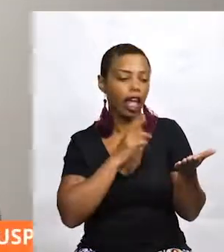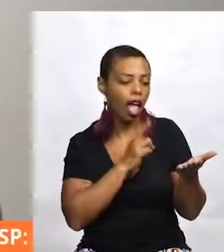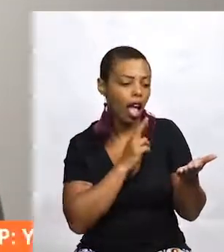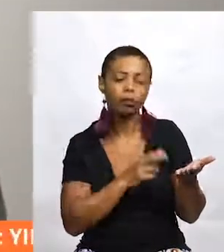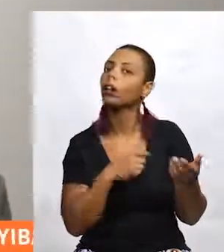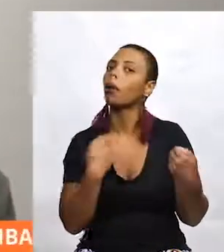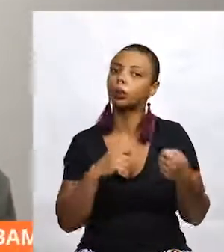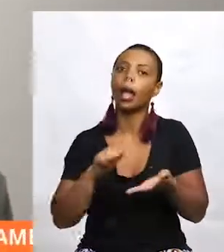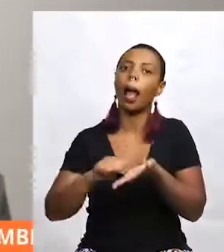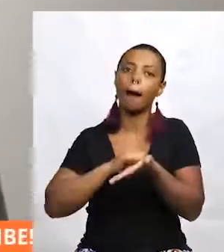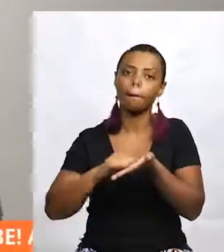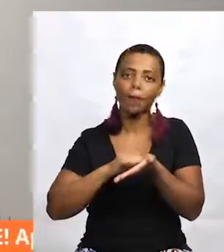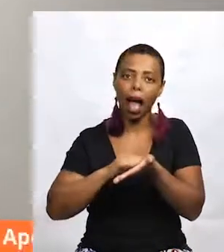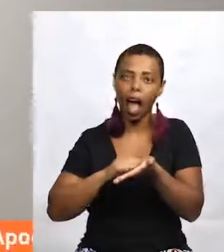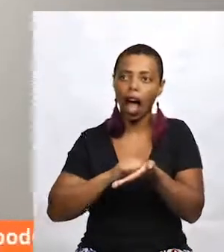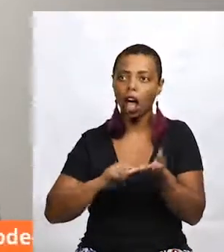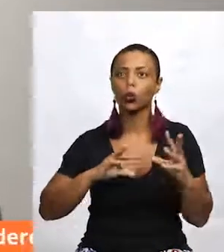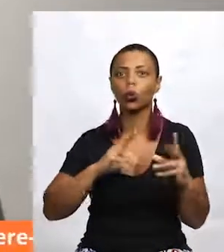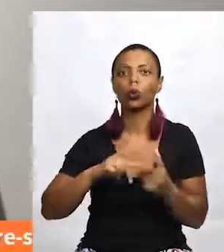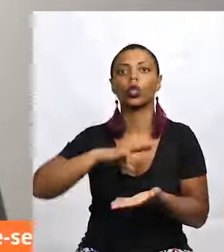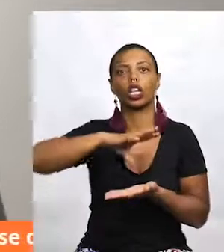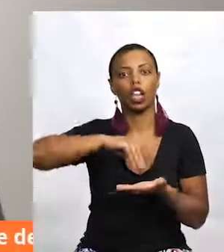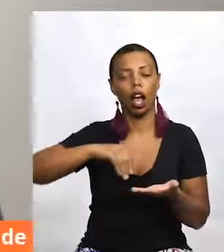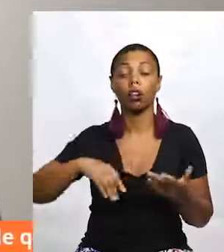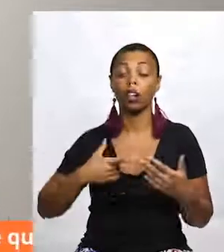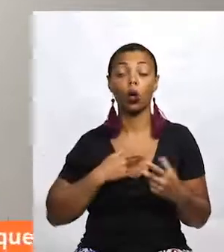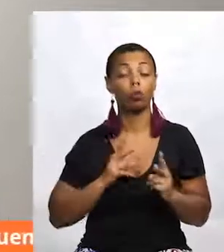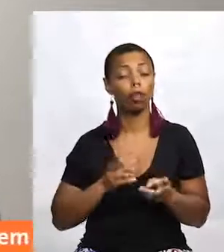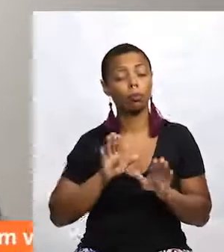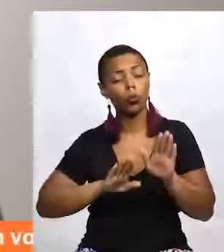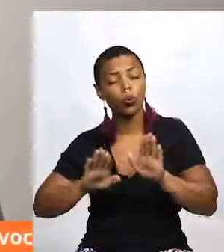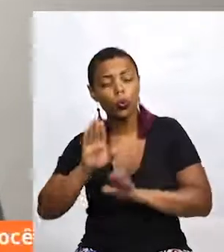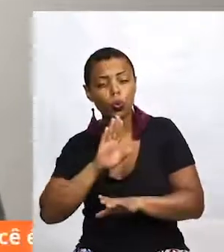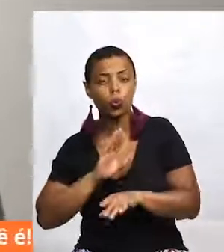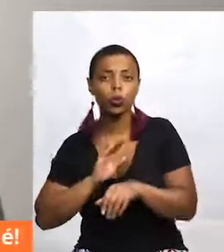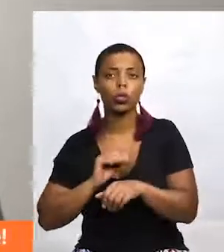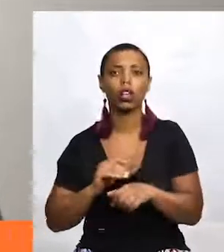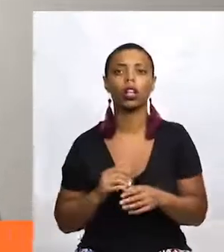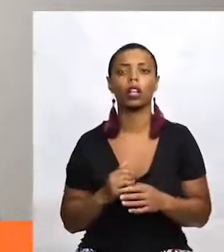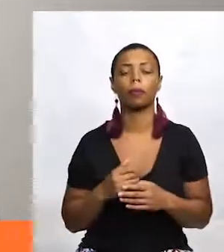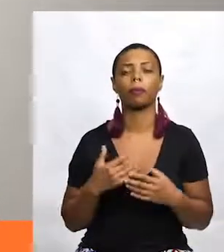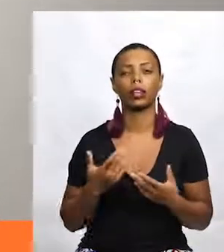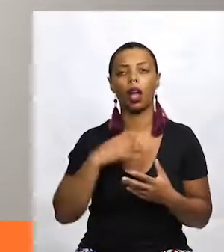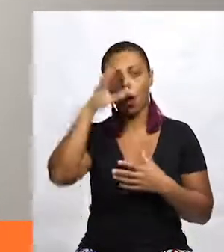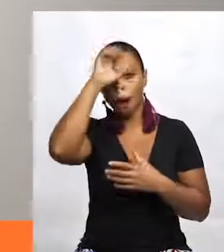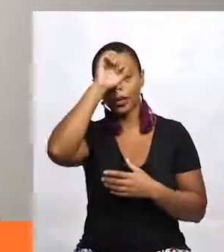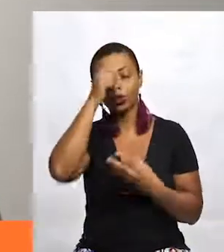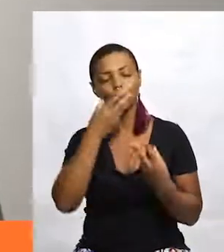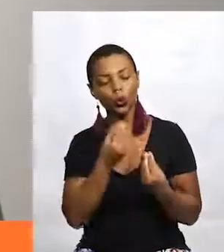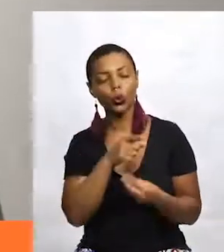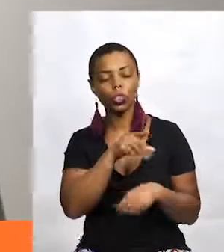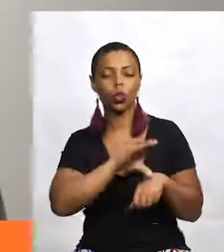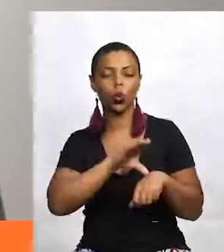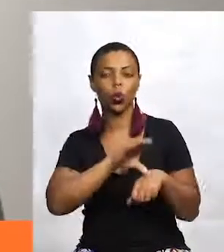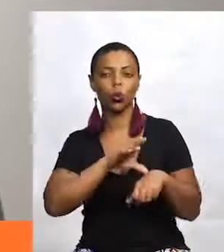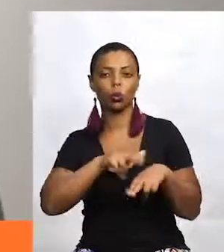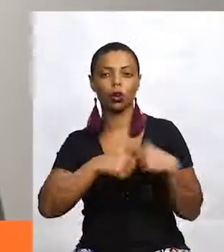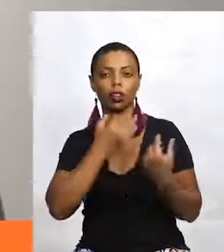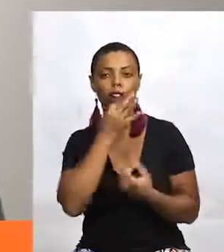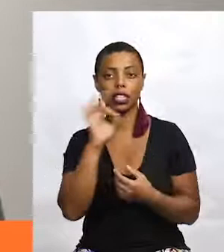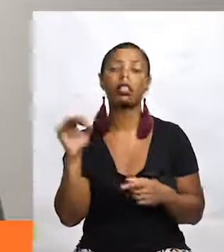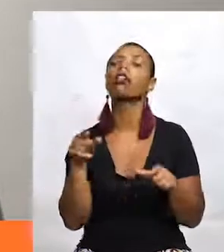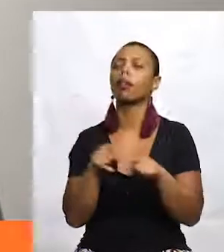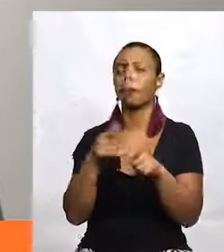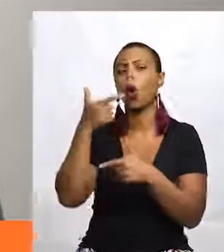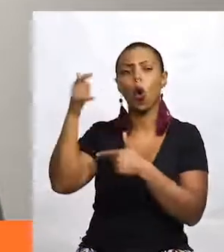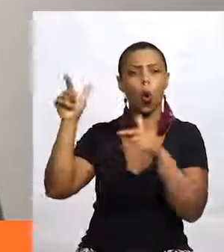assim, no cursinho, eu gostava muito, né? Foi um ano que eu aprendi, foram anos que eu aprendi bastante física. E outras matérias